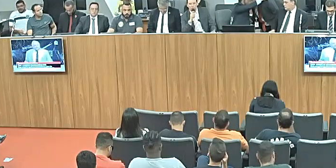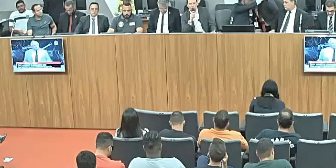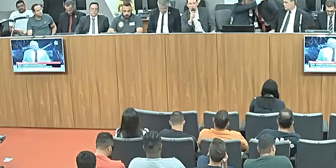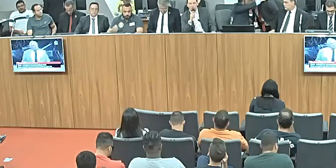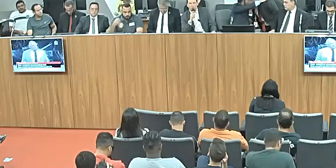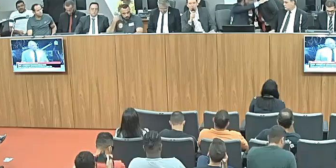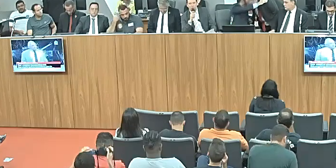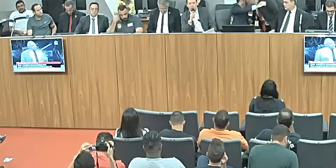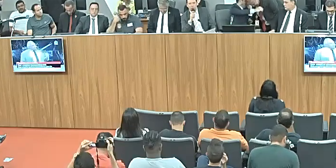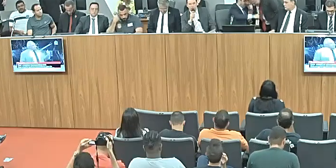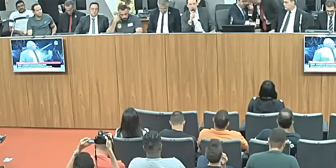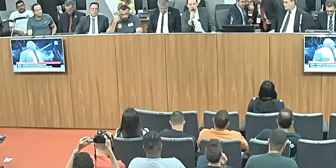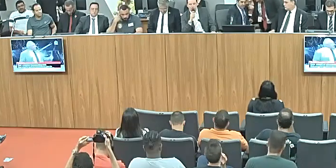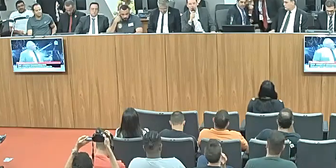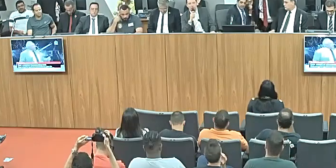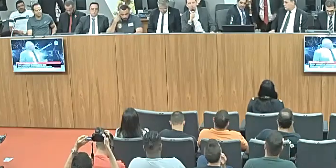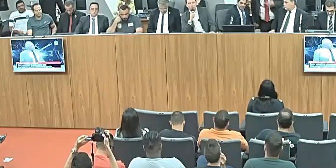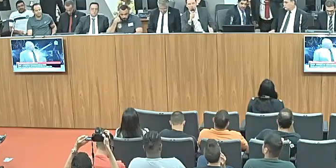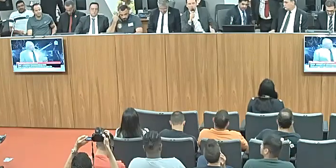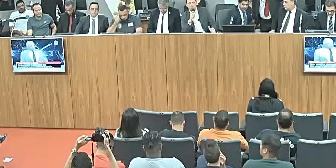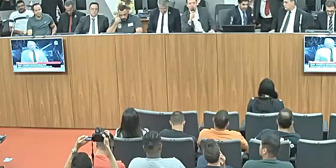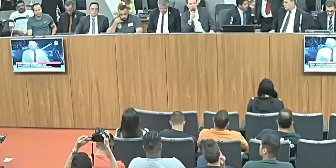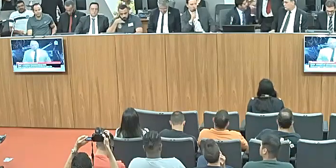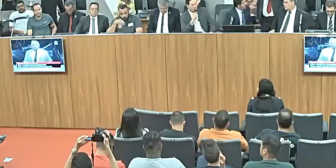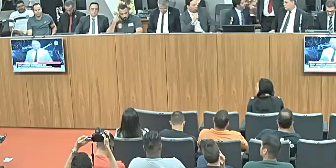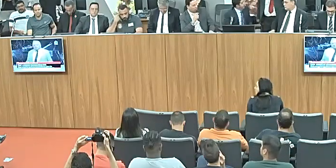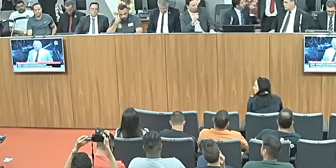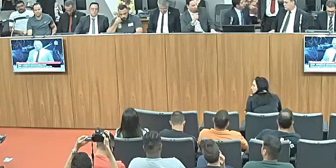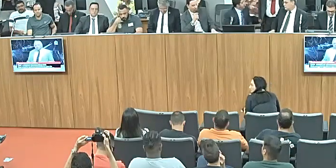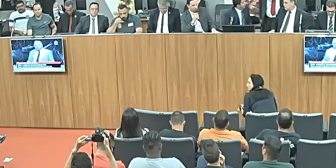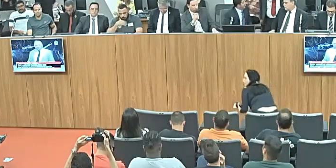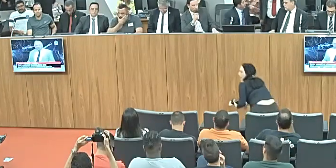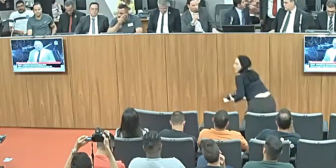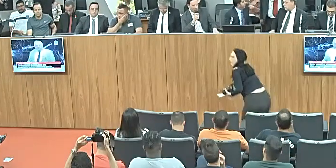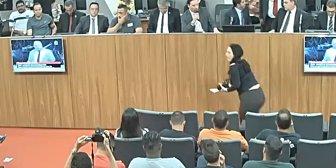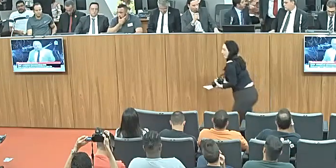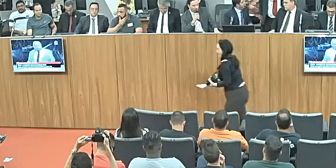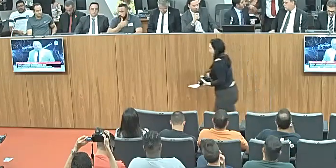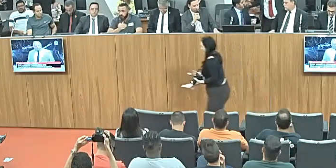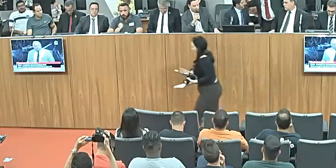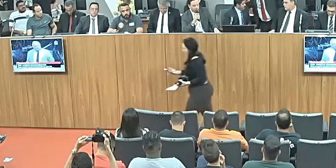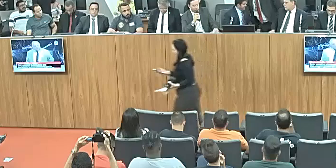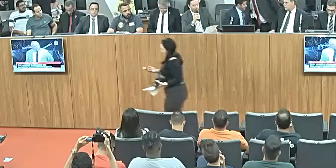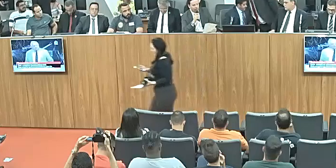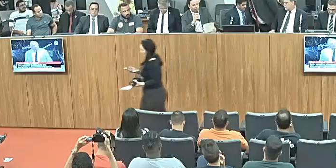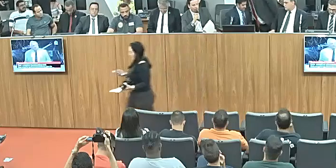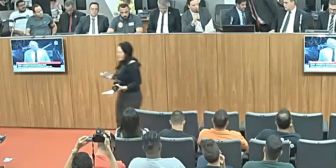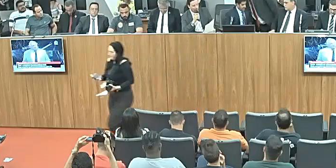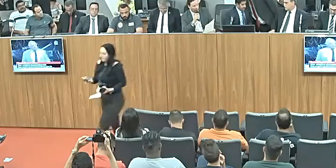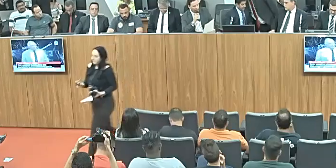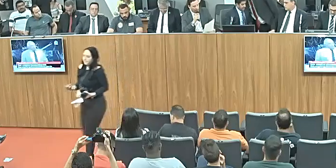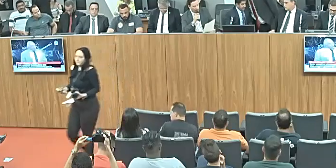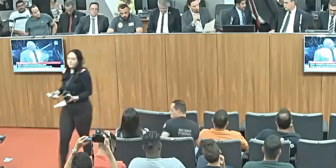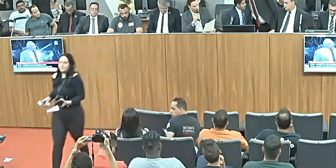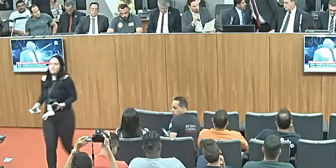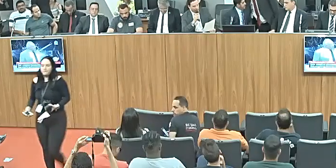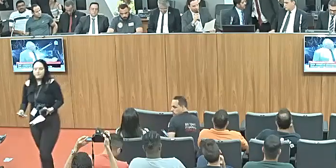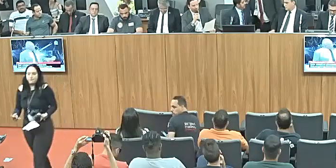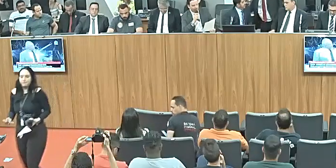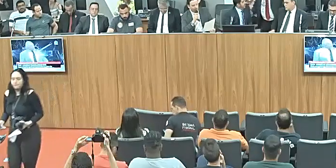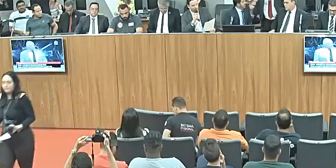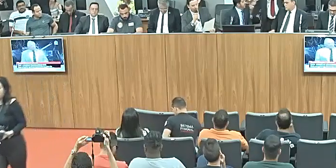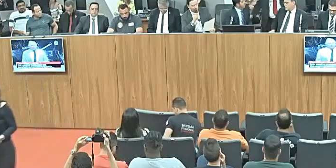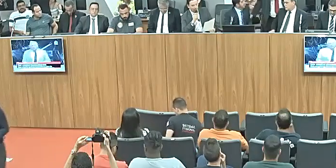contribuir muito com o sistema de segurança do estado de minas gerais cumprimento também a senhora